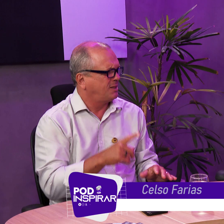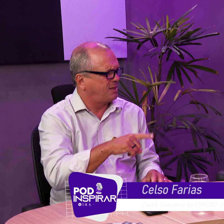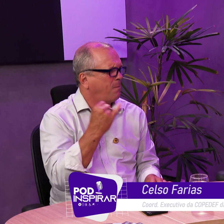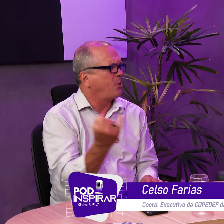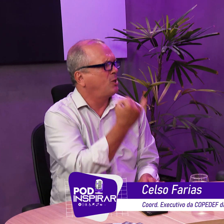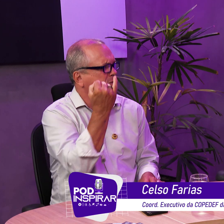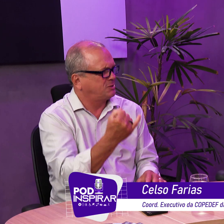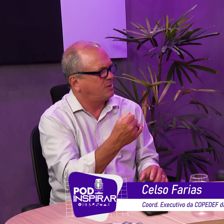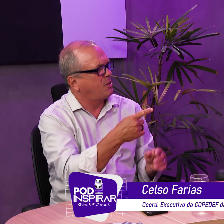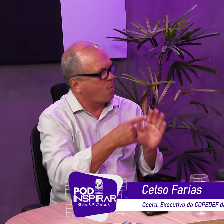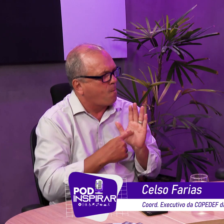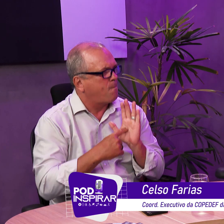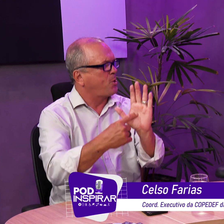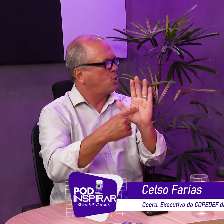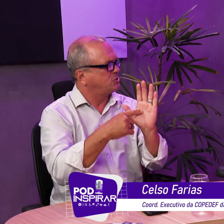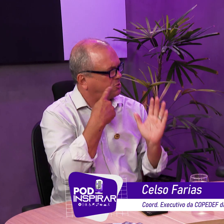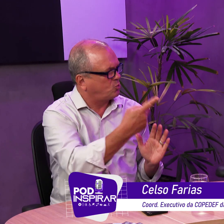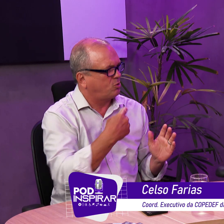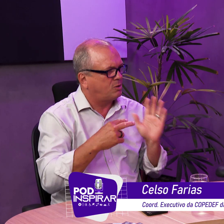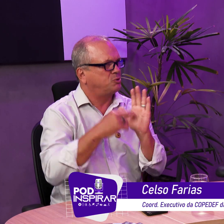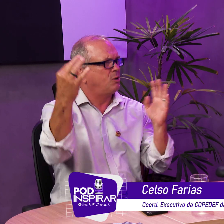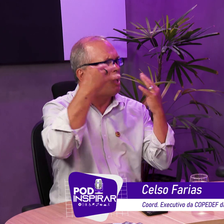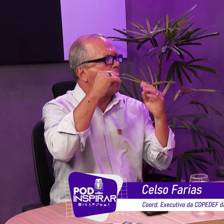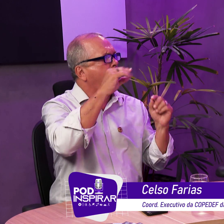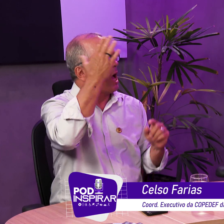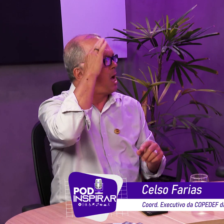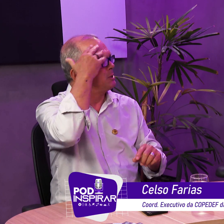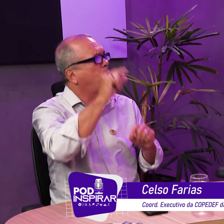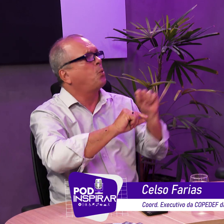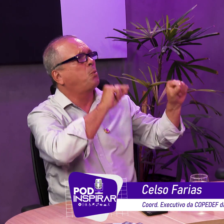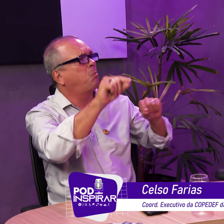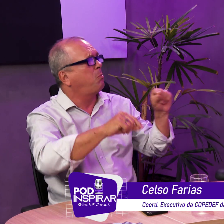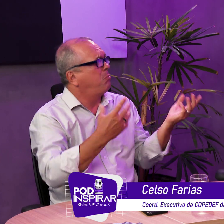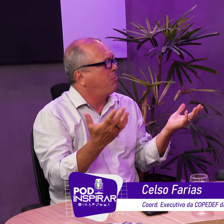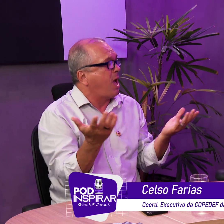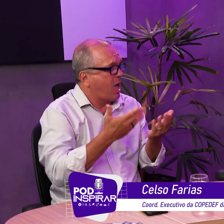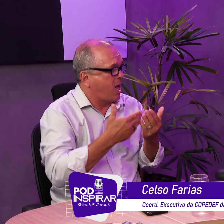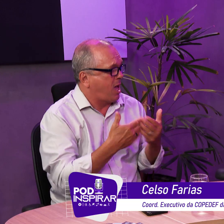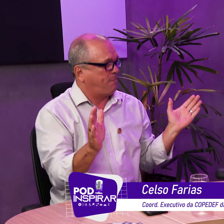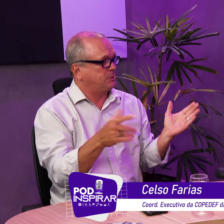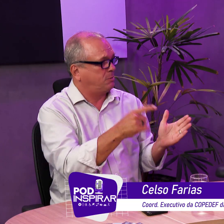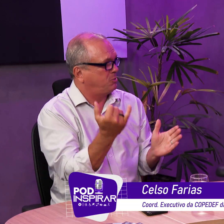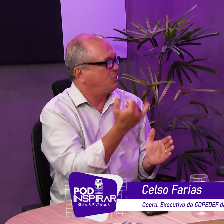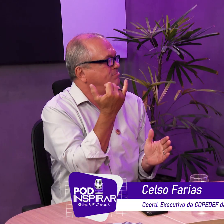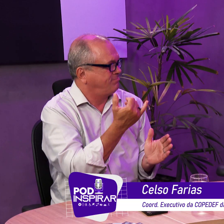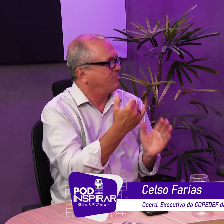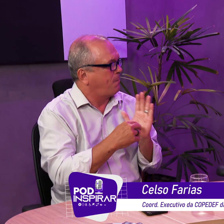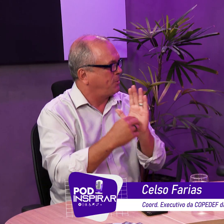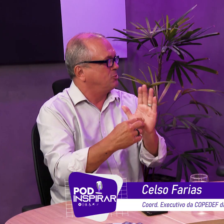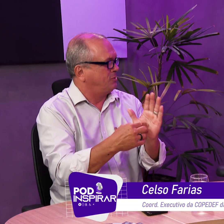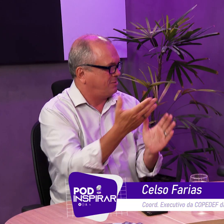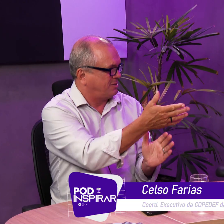Livinha, gostaria de agradecer, né, esse convite, porque vejo a sua importância, porque